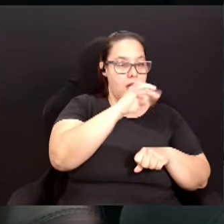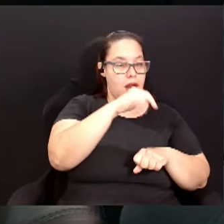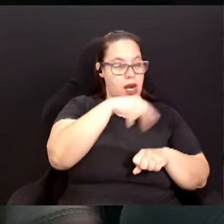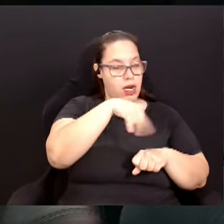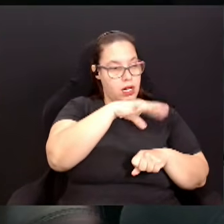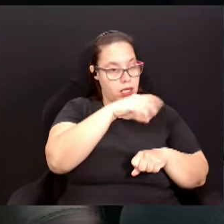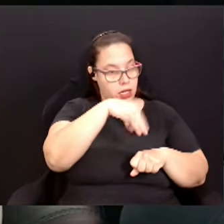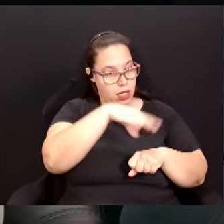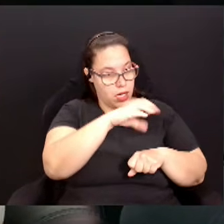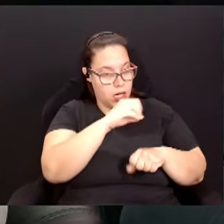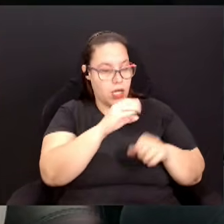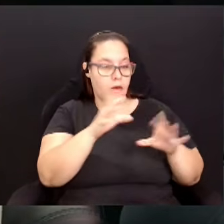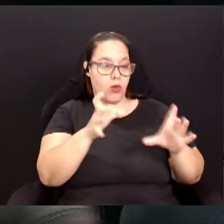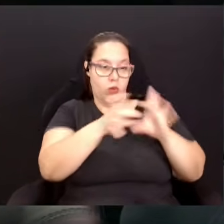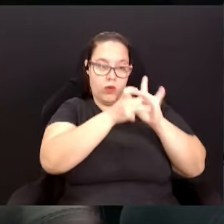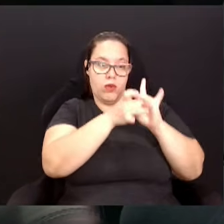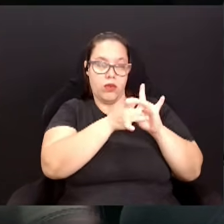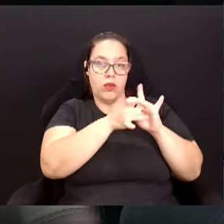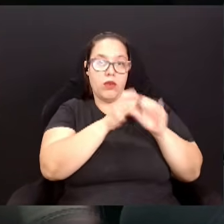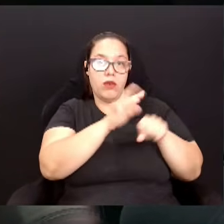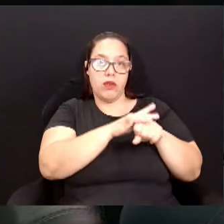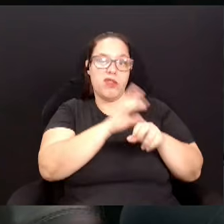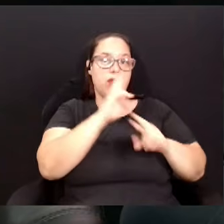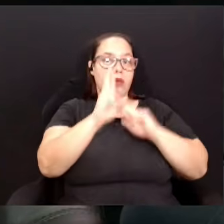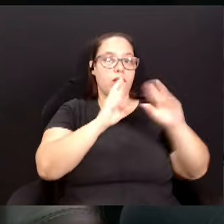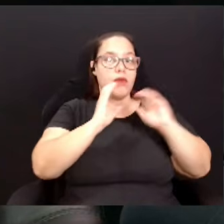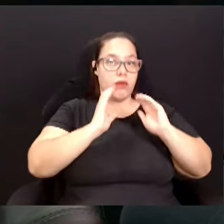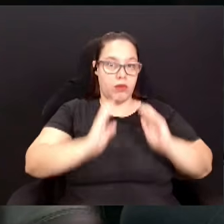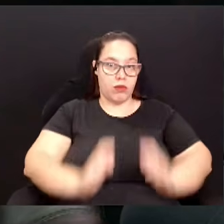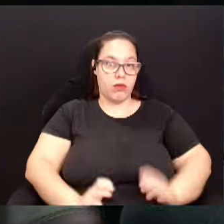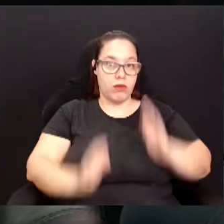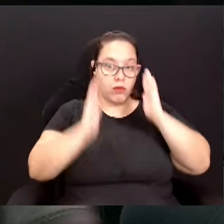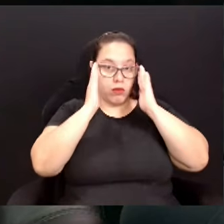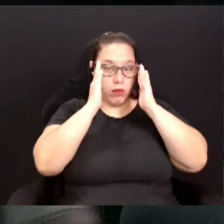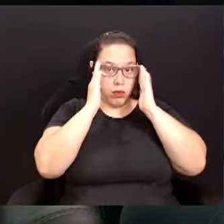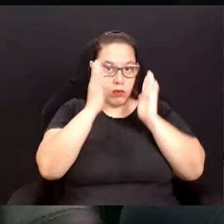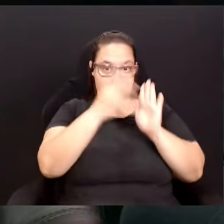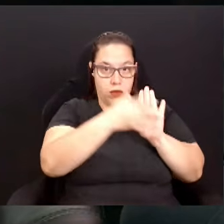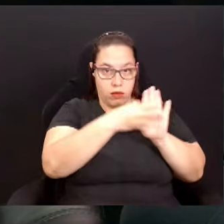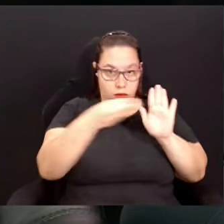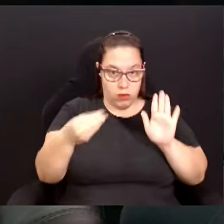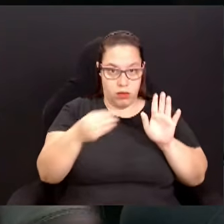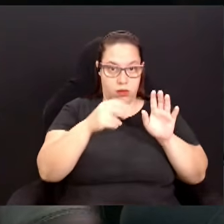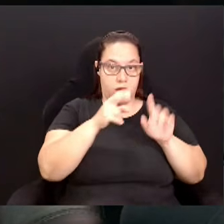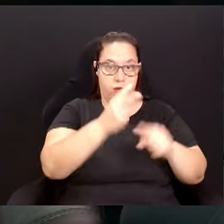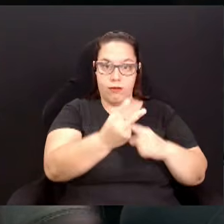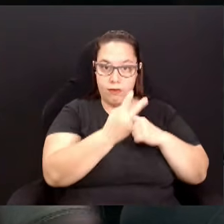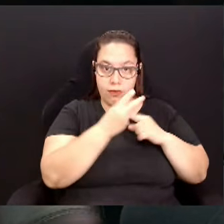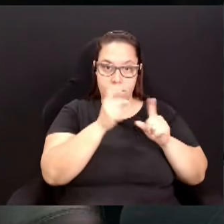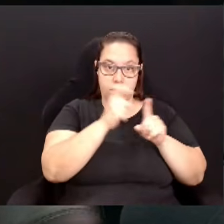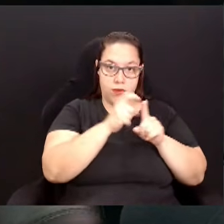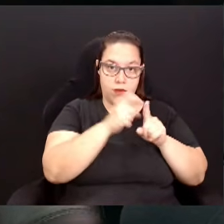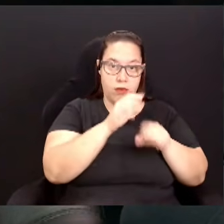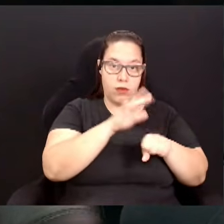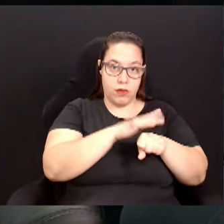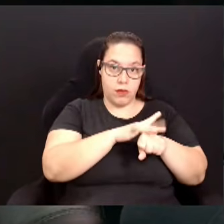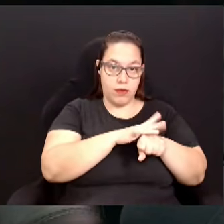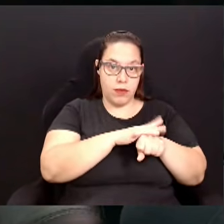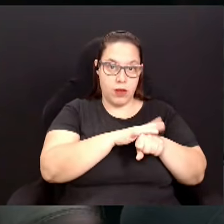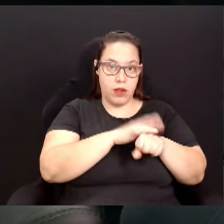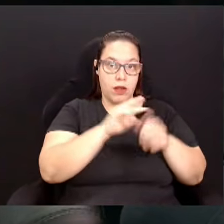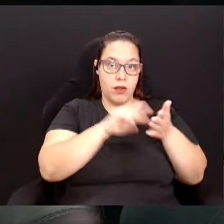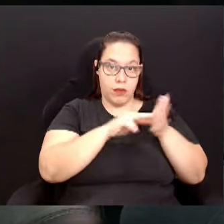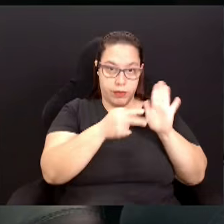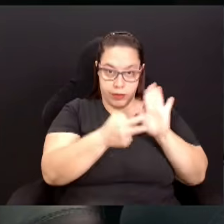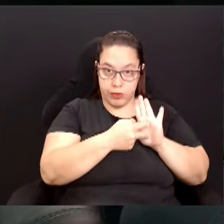está ligado a respostas comportamentais. Então, ele emprestou um termo de uma patologia, mas o significado que